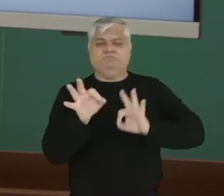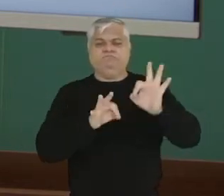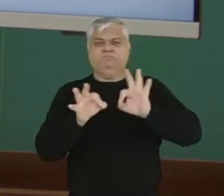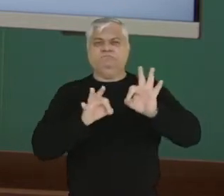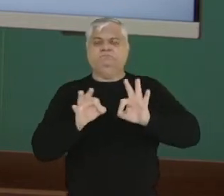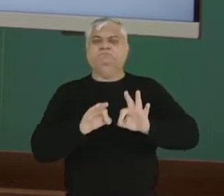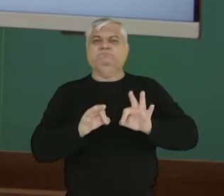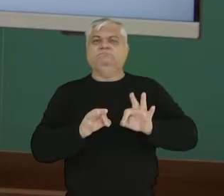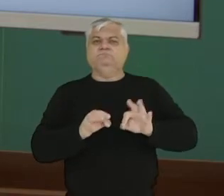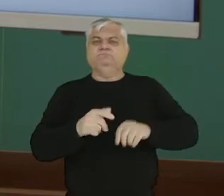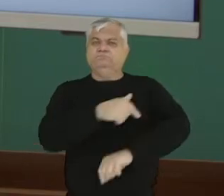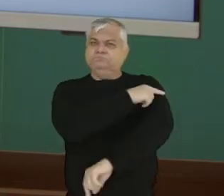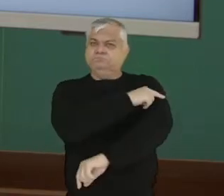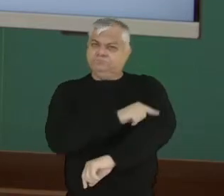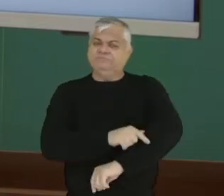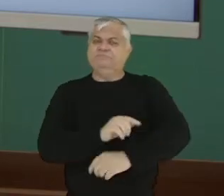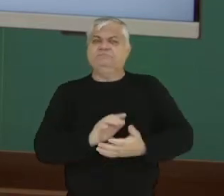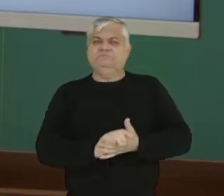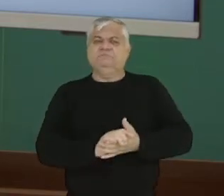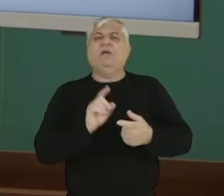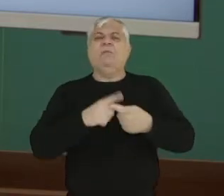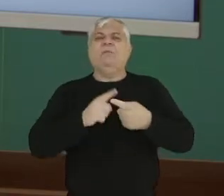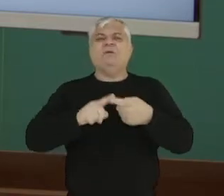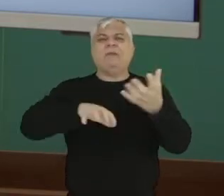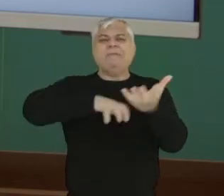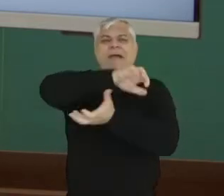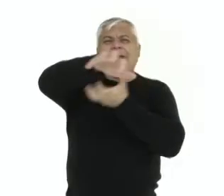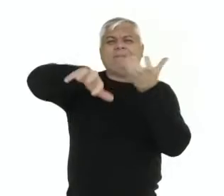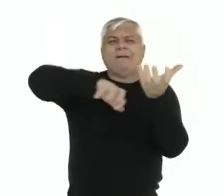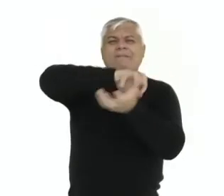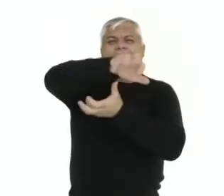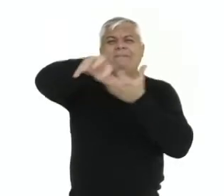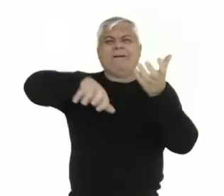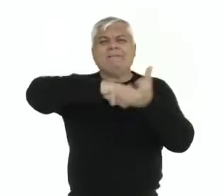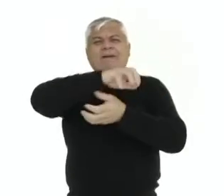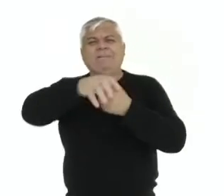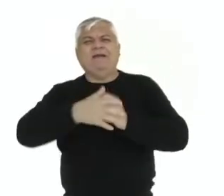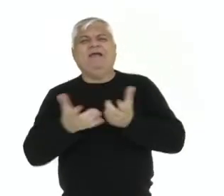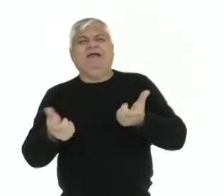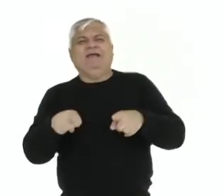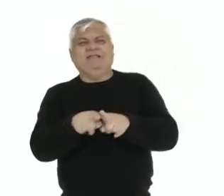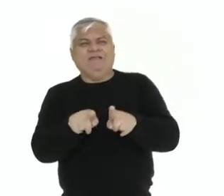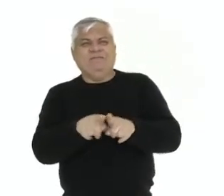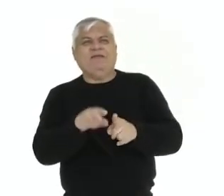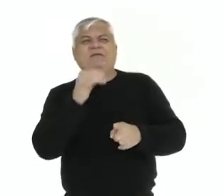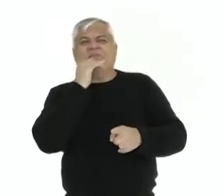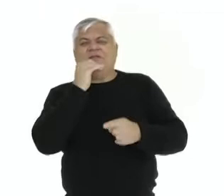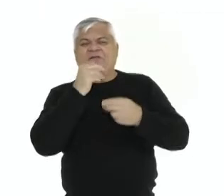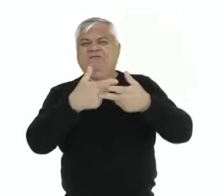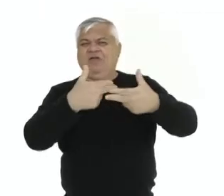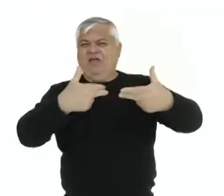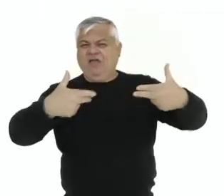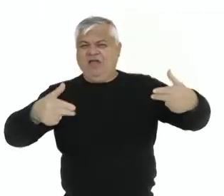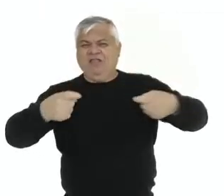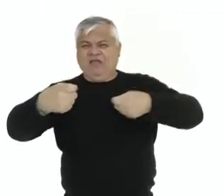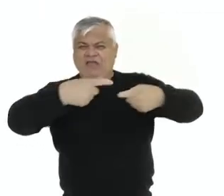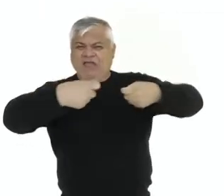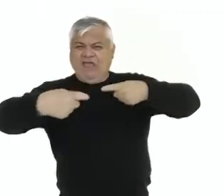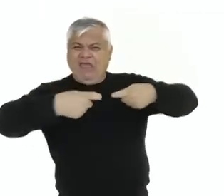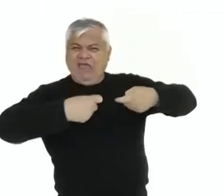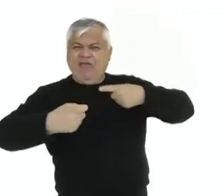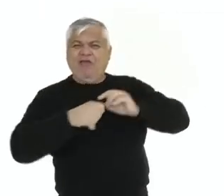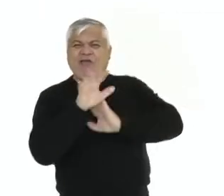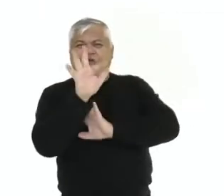Revoltas internas que ocorreram durante o período regencial, como a cabanagem, a balaiada e a Guerra dos